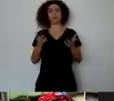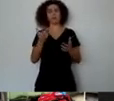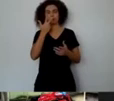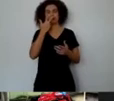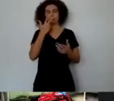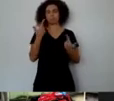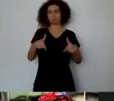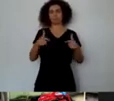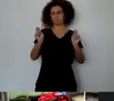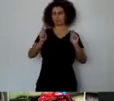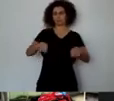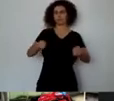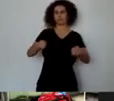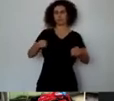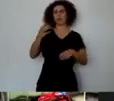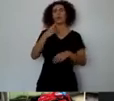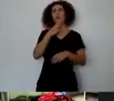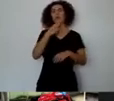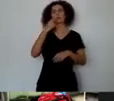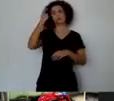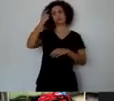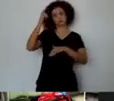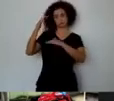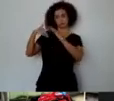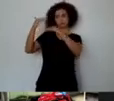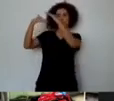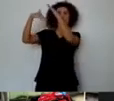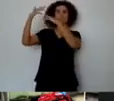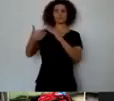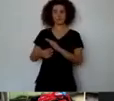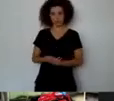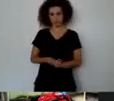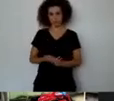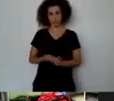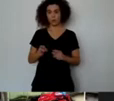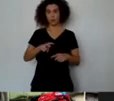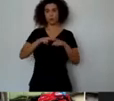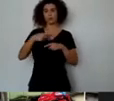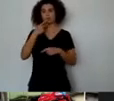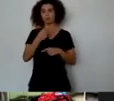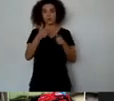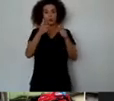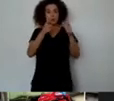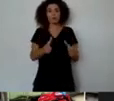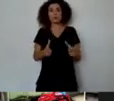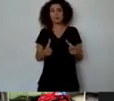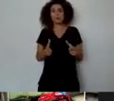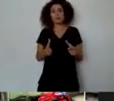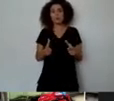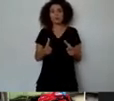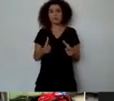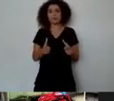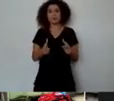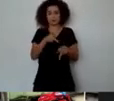conhecimento. Estava falando da questão da disputa de narrativa e é isso. Um primeiro ponto é